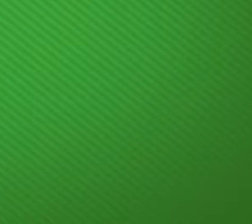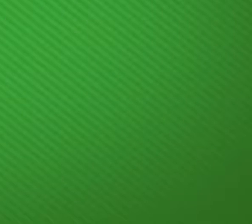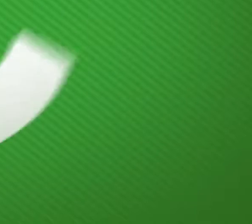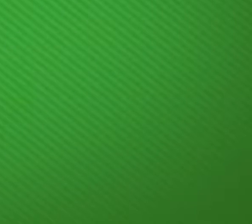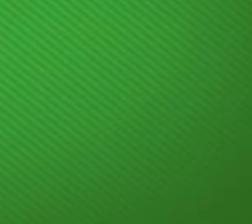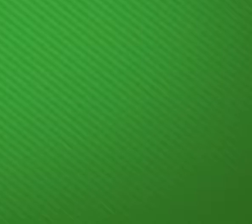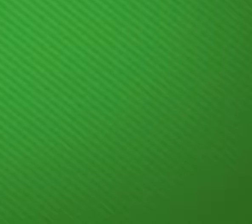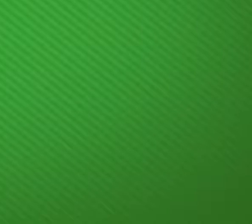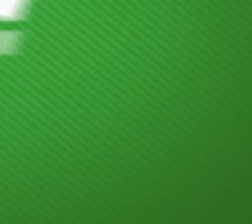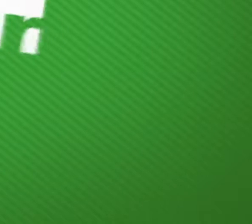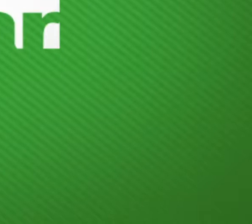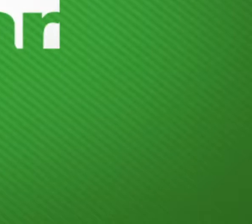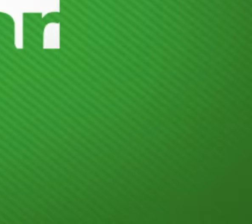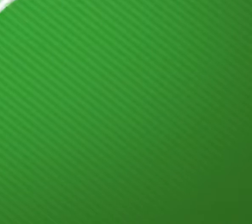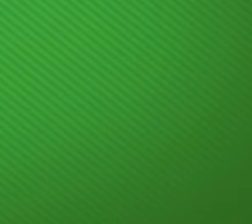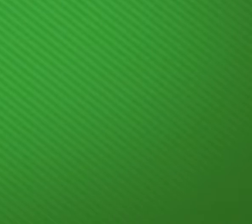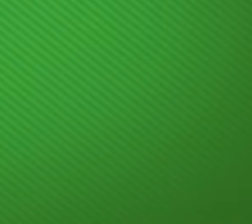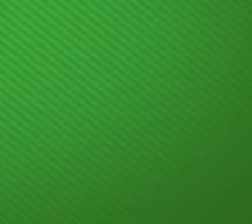Música